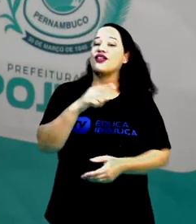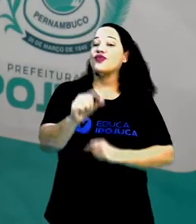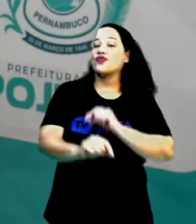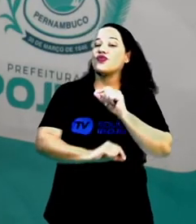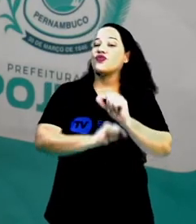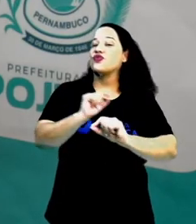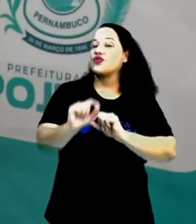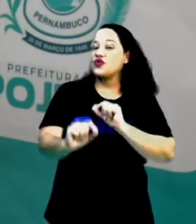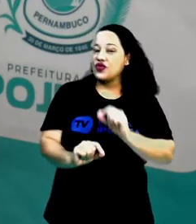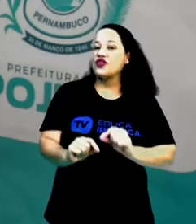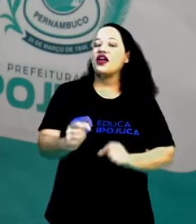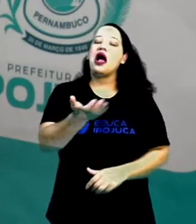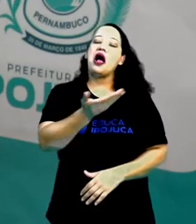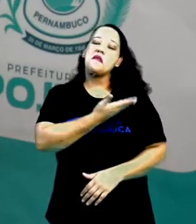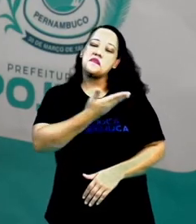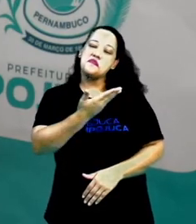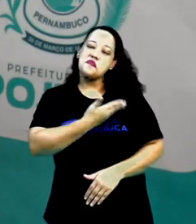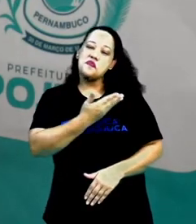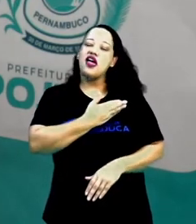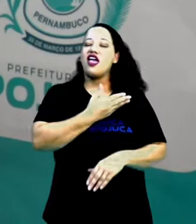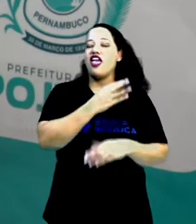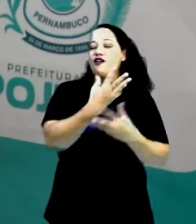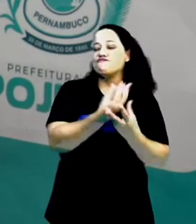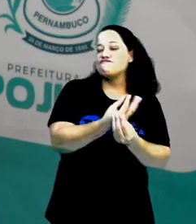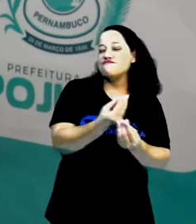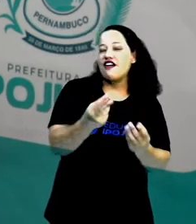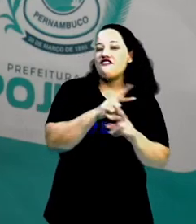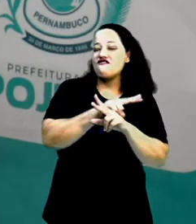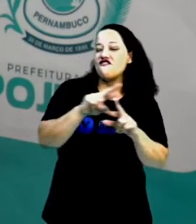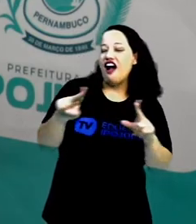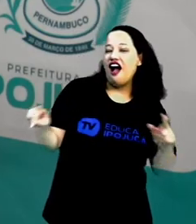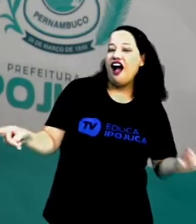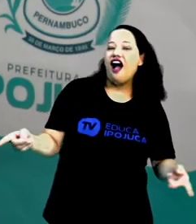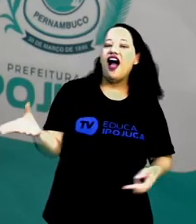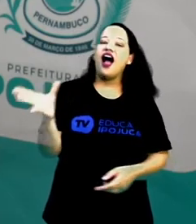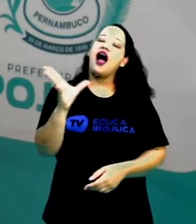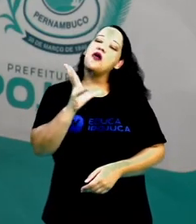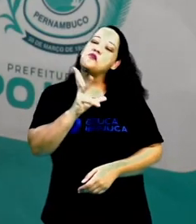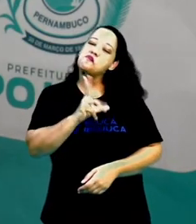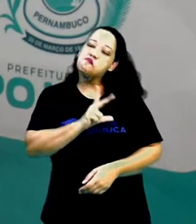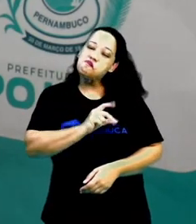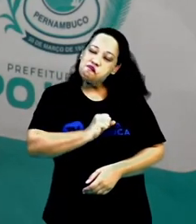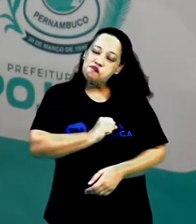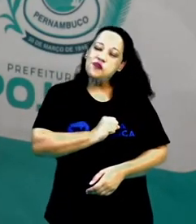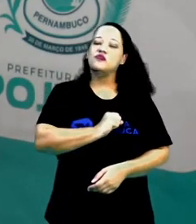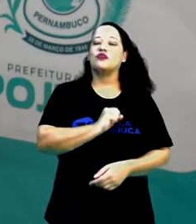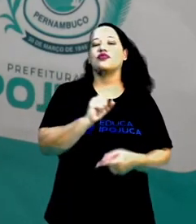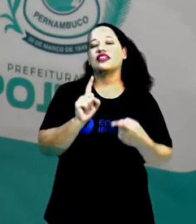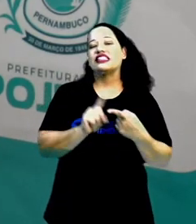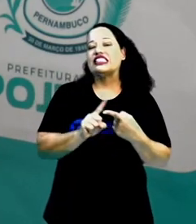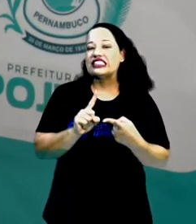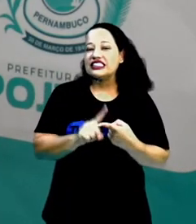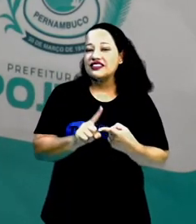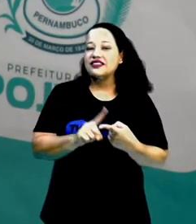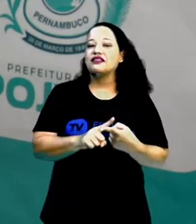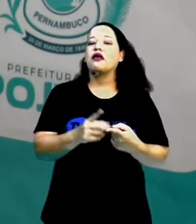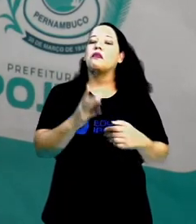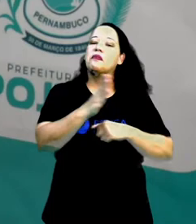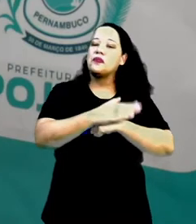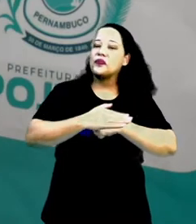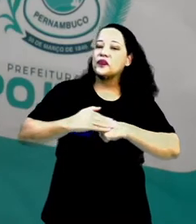muitas colegas, tinha muito amor, muito